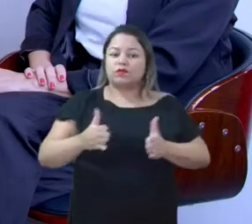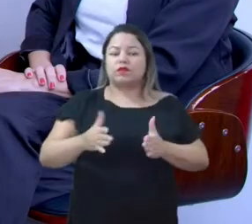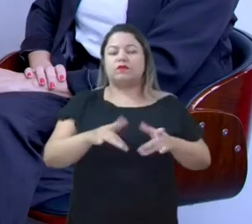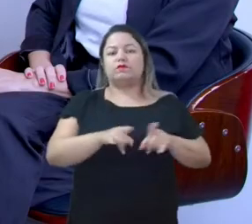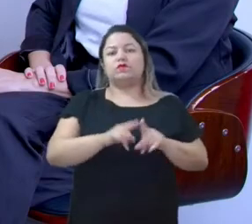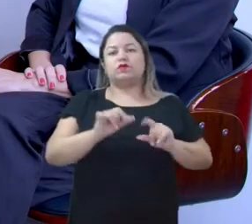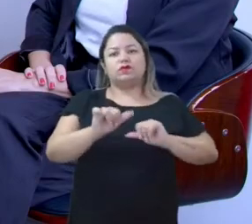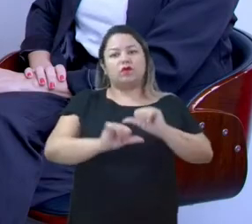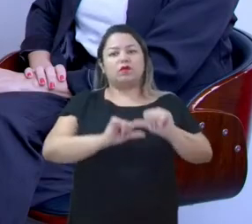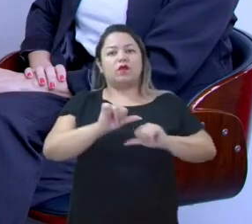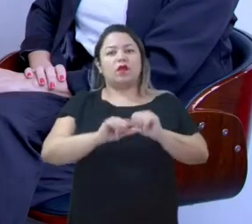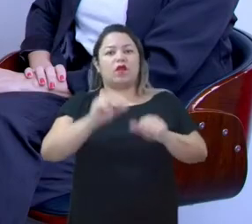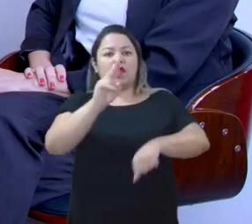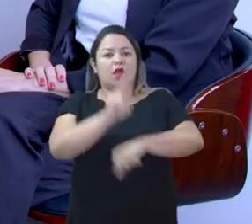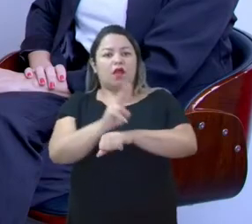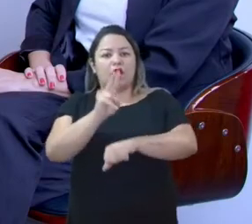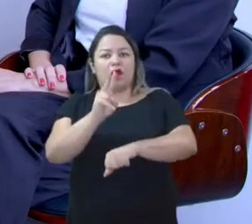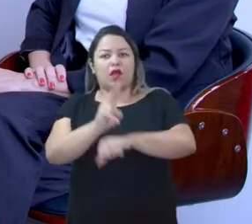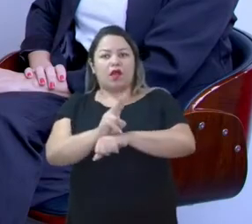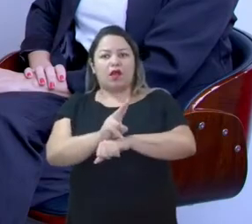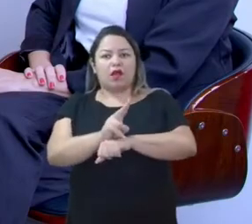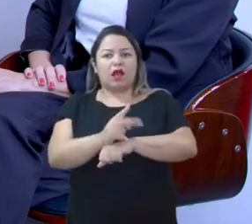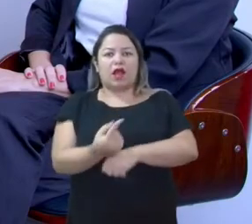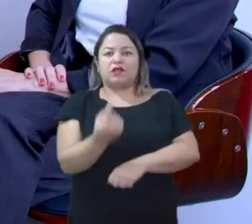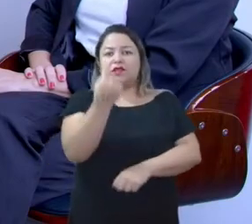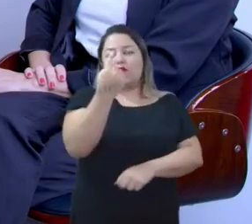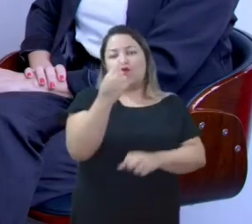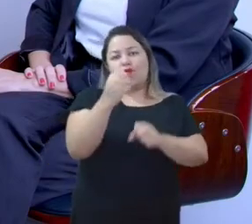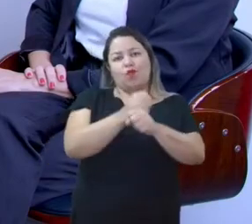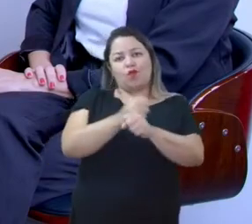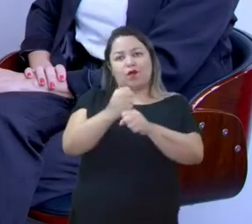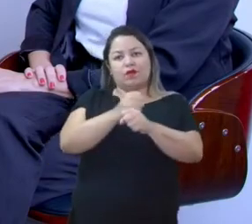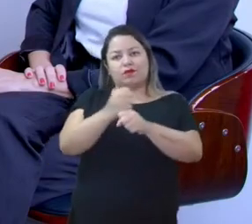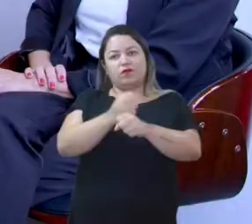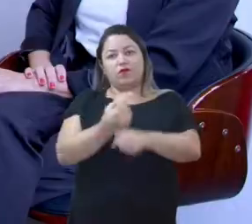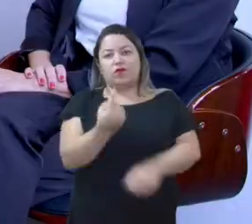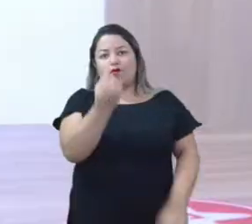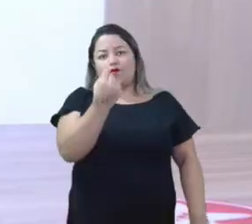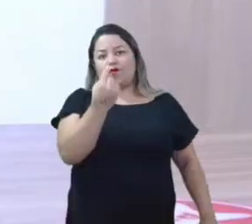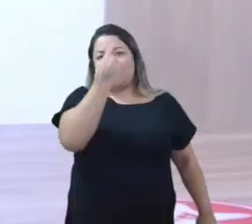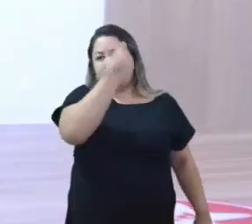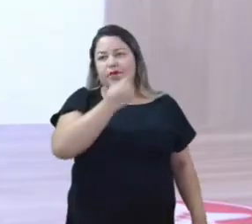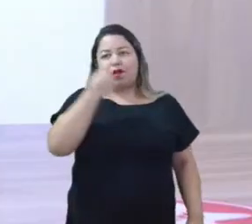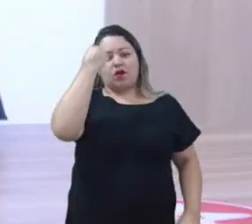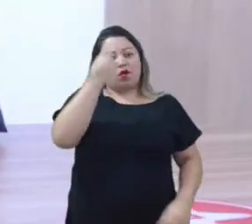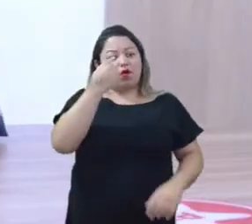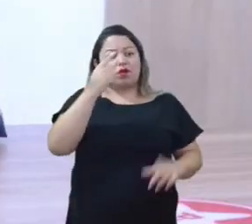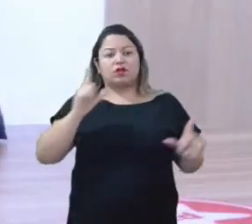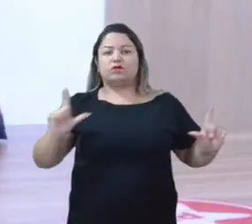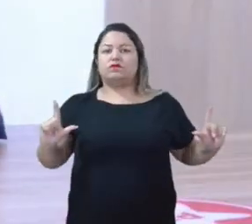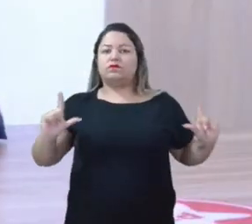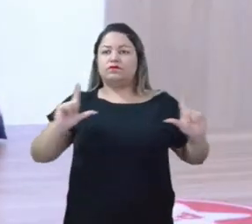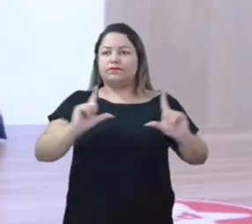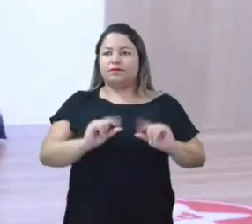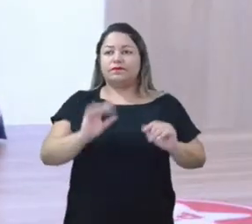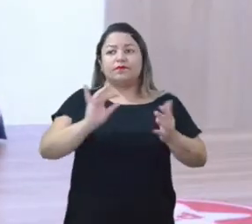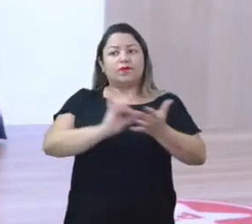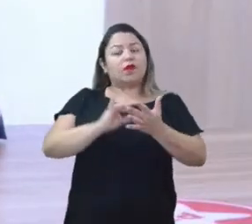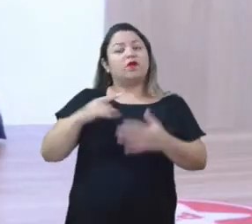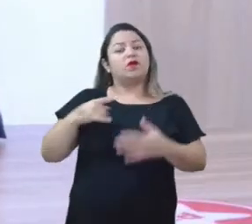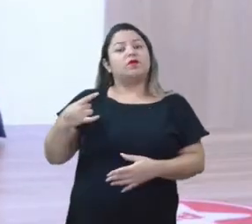momento, eu defendia a cada um ano 1 hora de redução. Porque, na verdade,